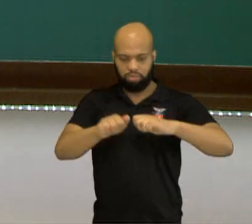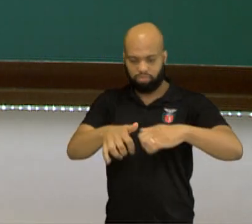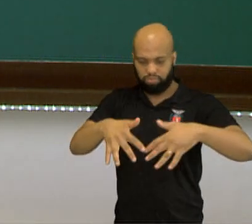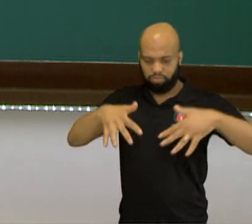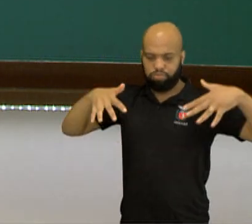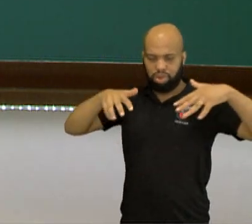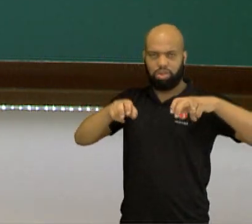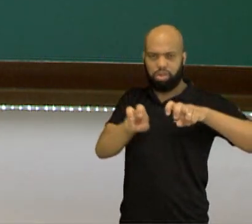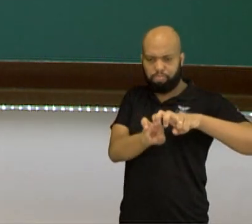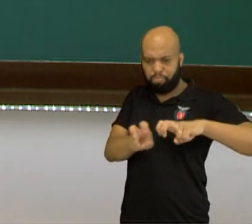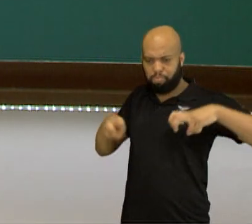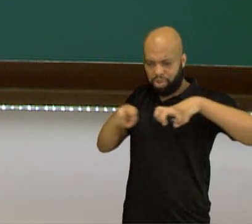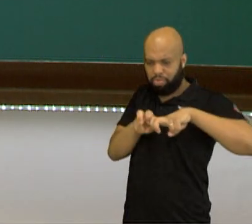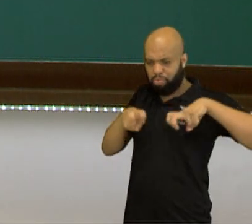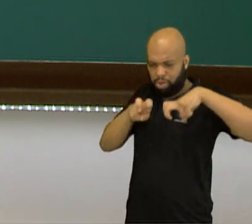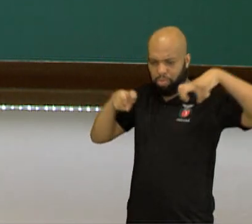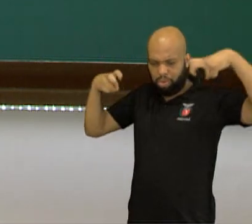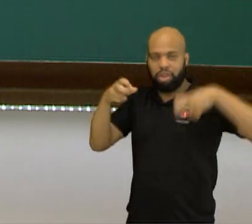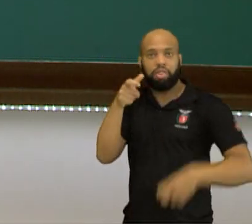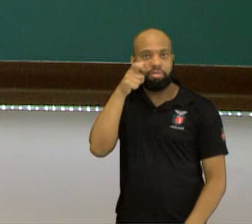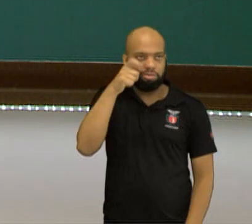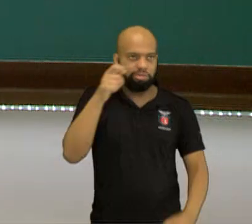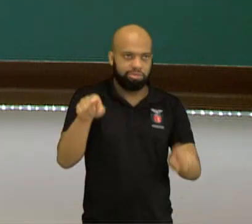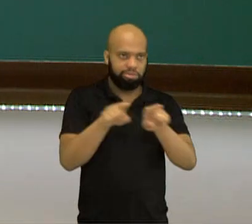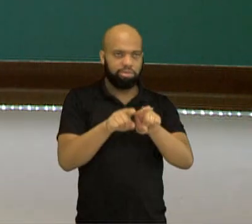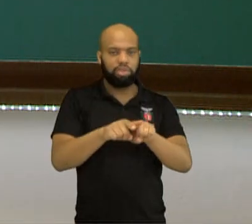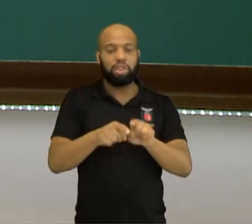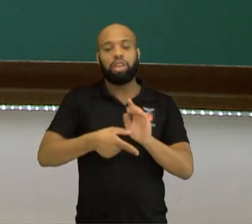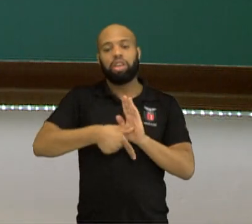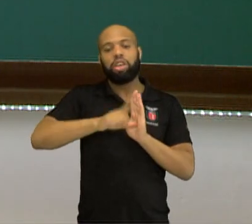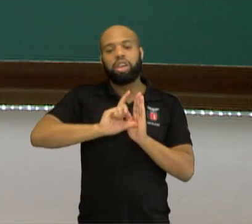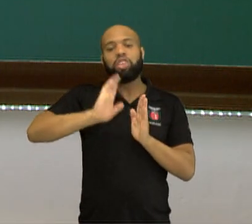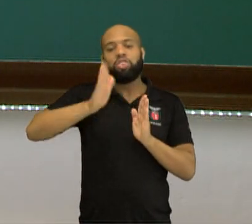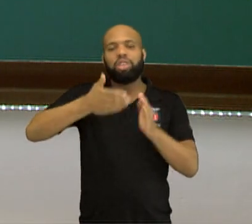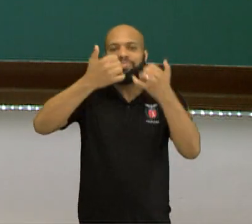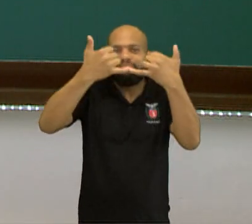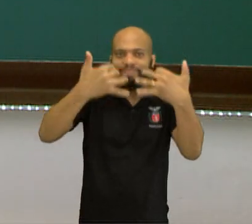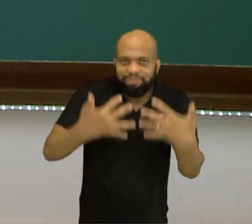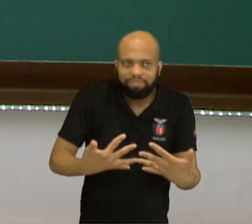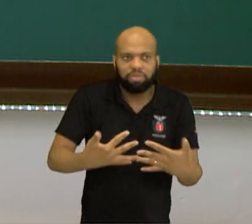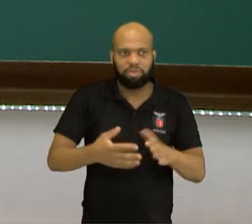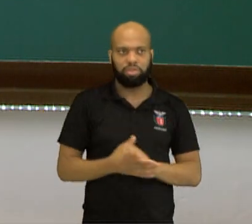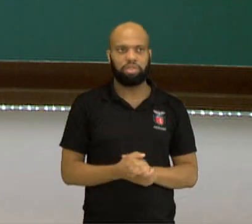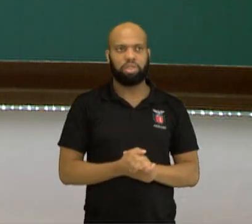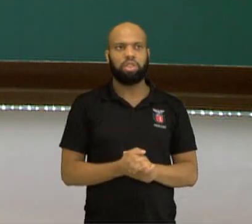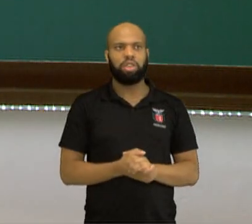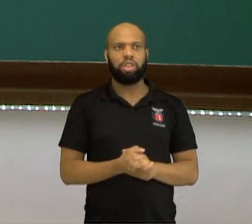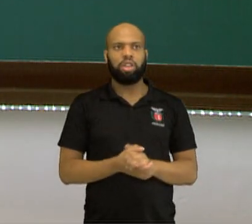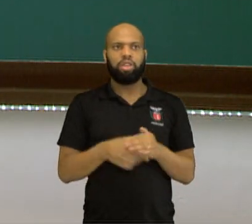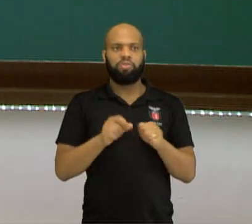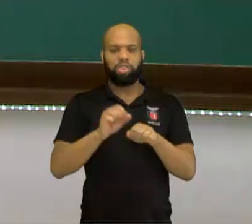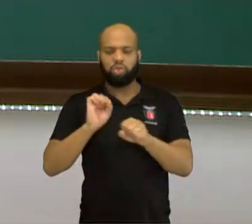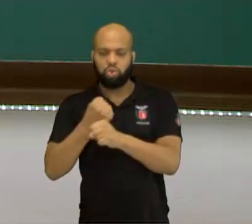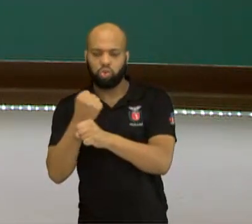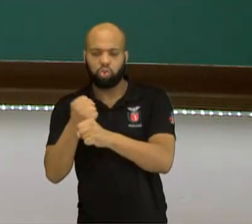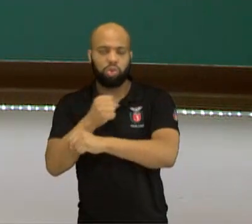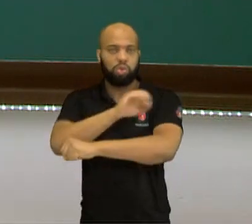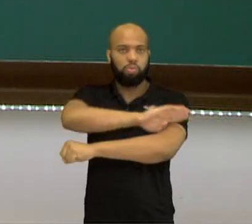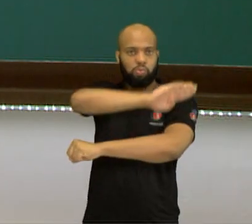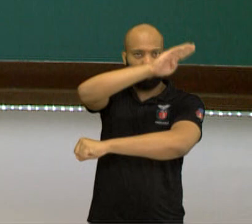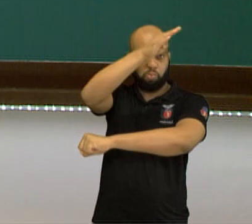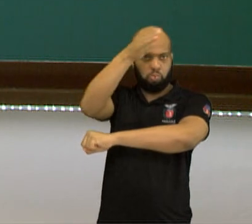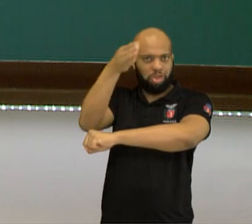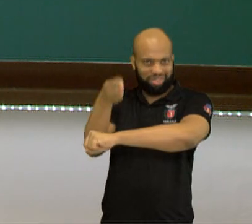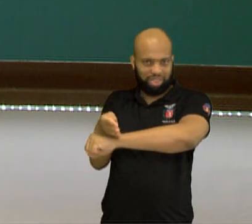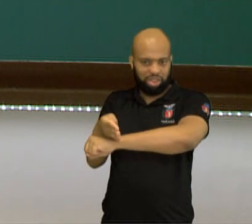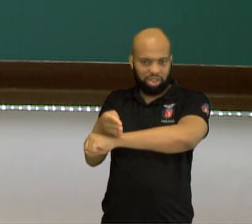onde ficavam os espectadores. Aquilo que eu falei, ele é construído numa montanha, na